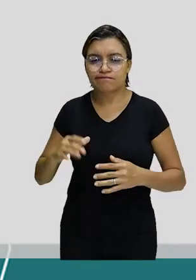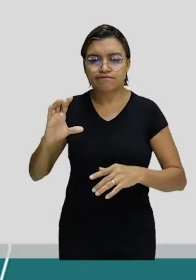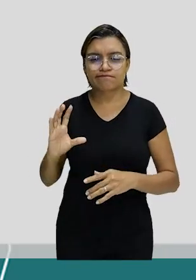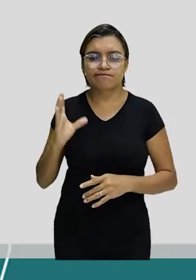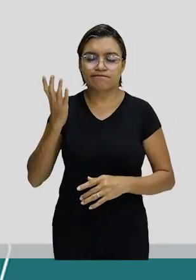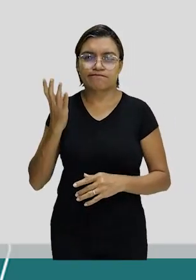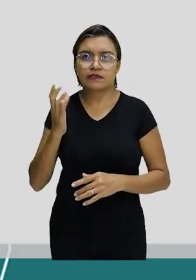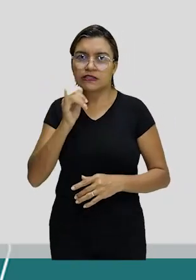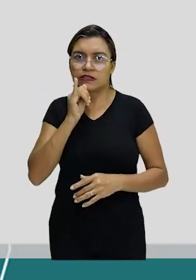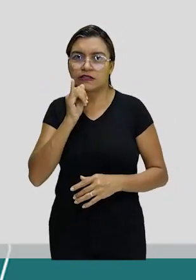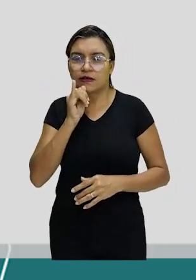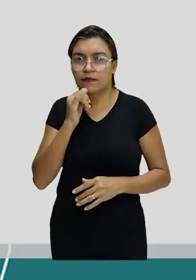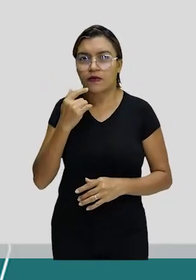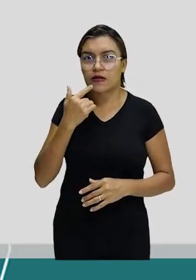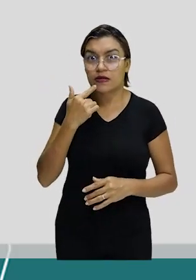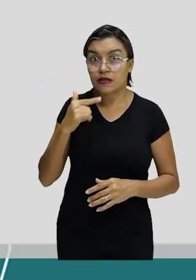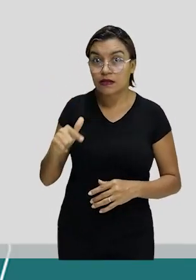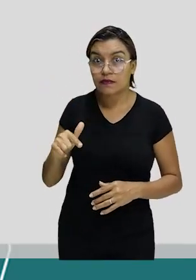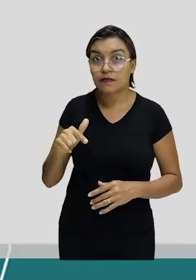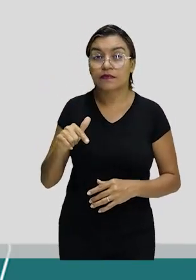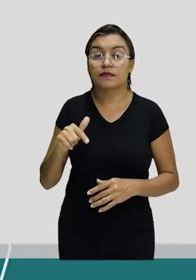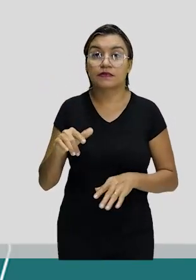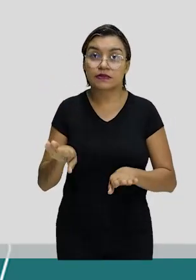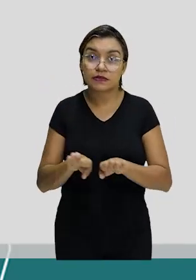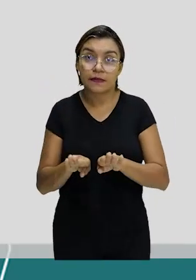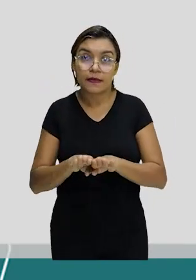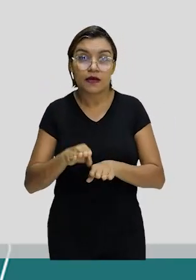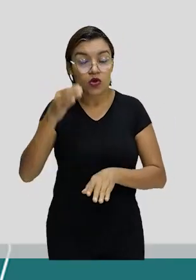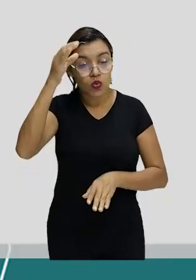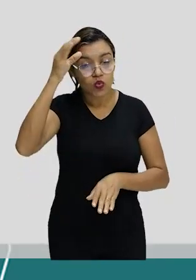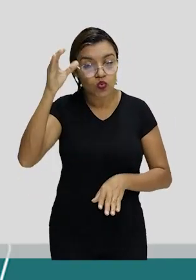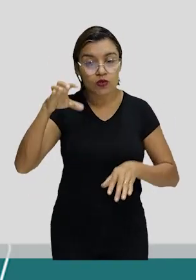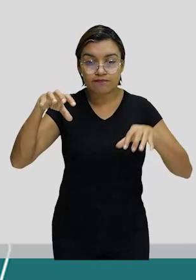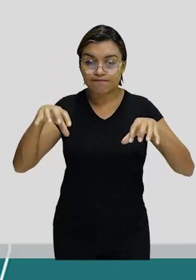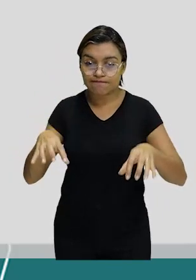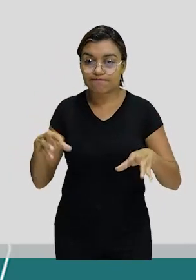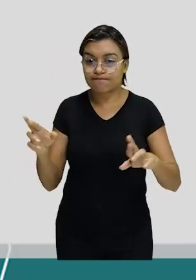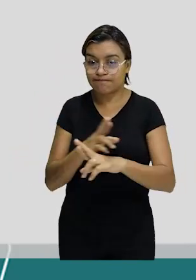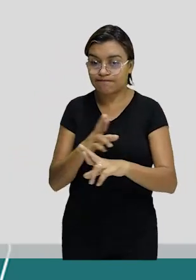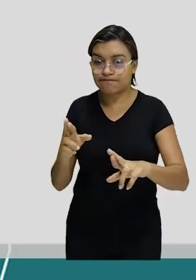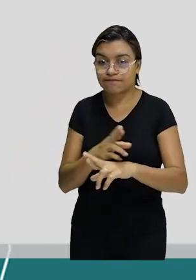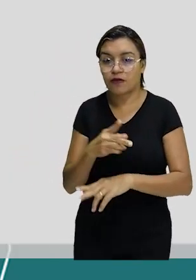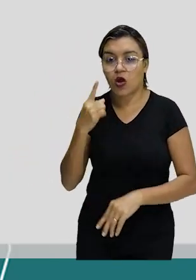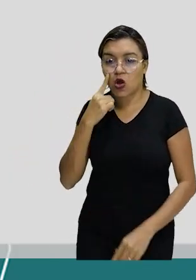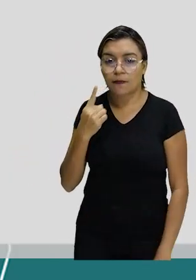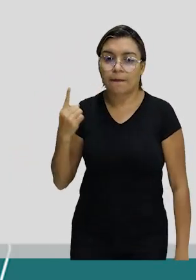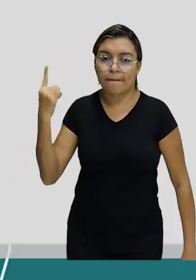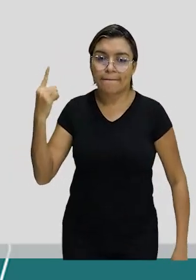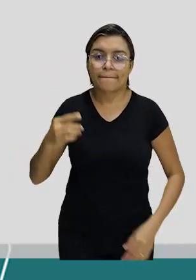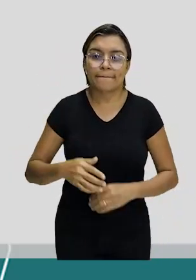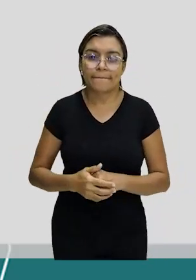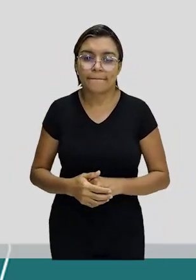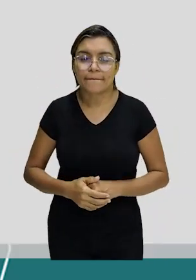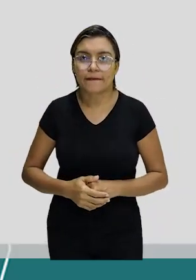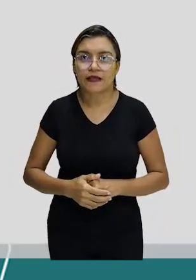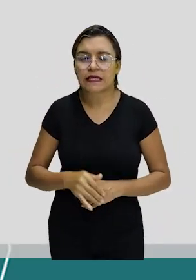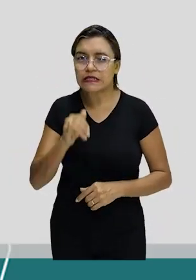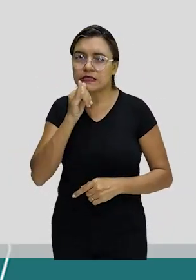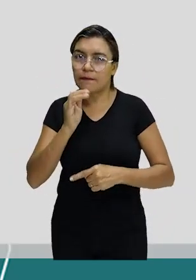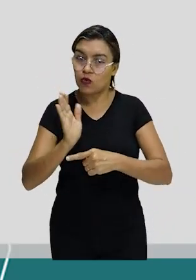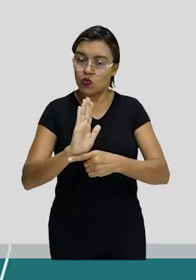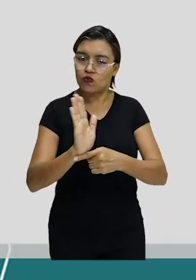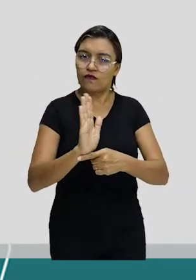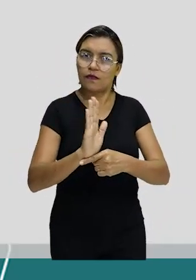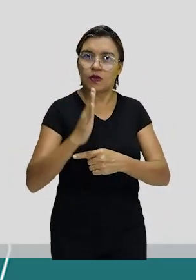da relação entre cultura e inglês, eu dou alguns exemplos para vocês. Ó. A box office success, um sucesso de bilheteria no